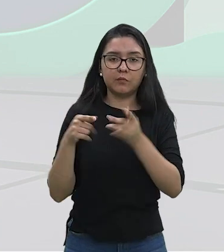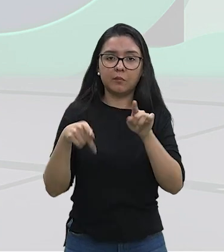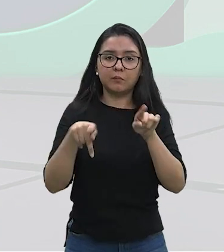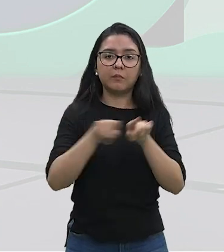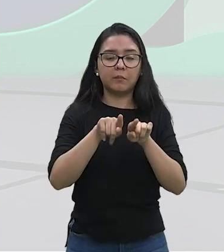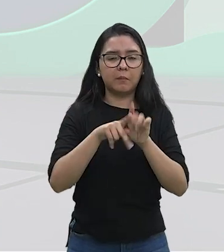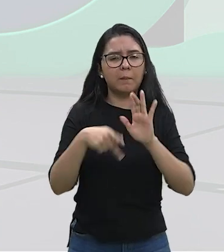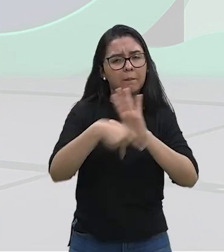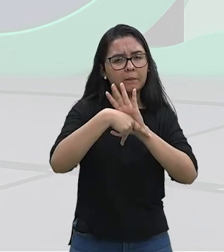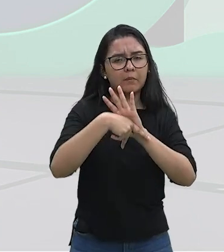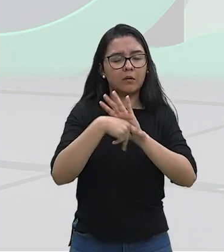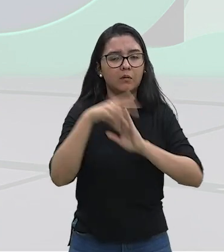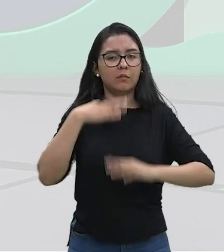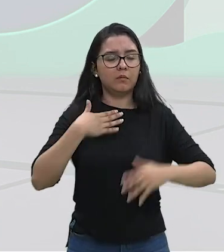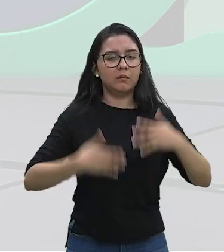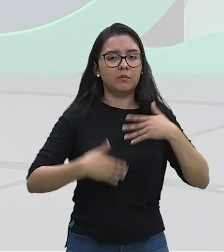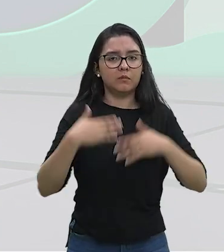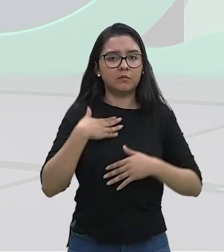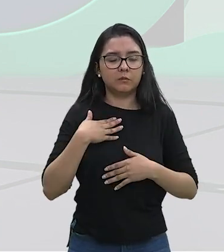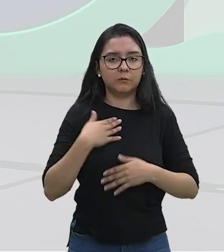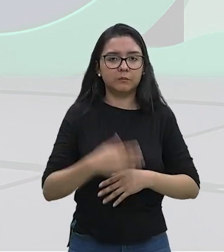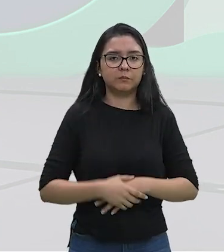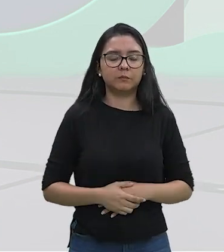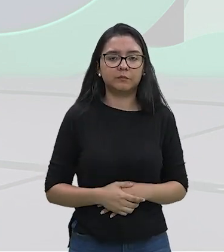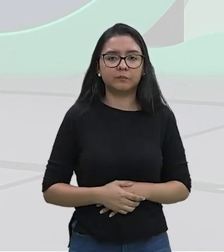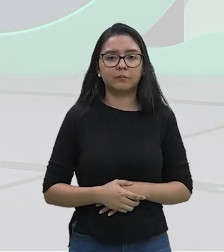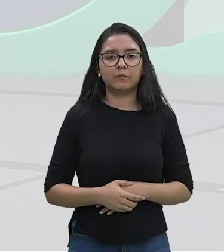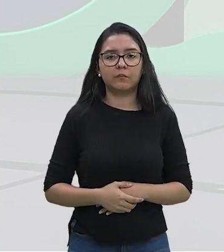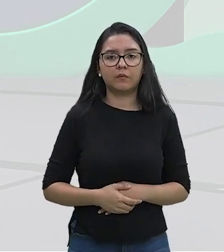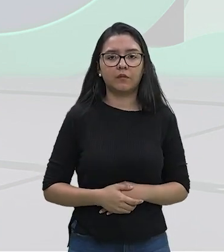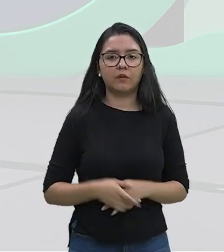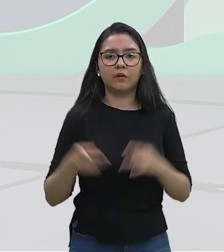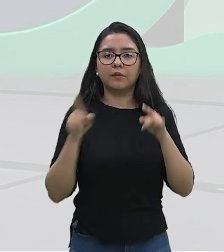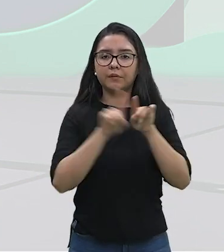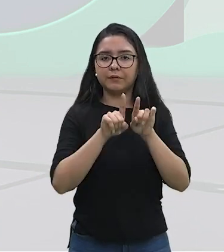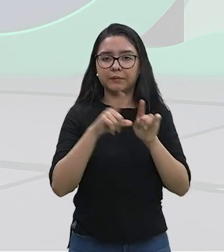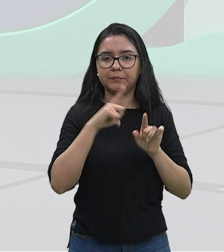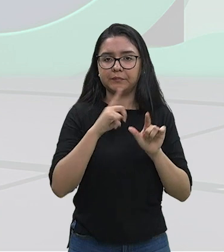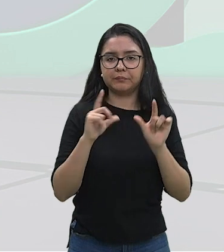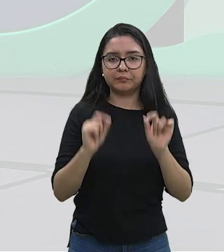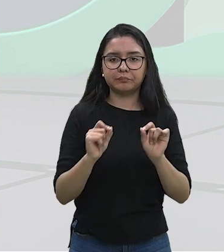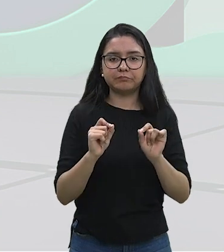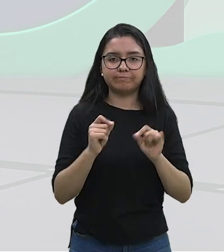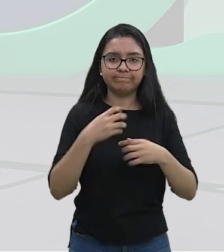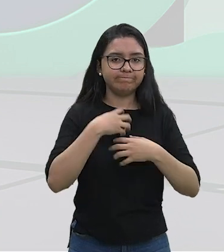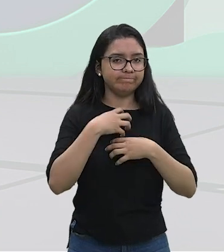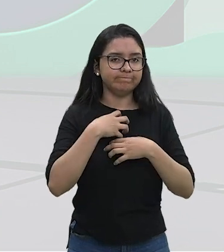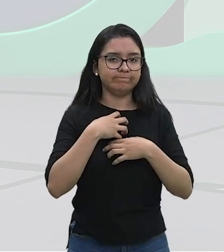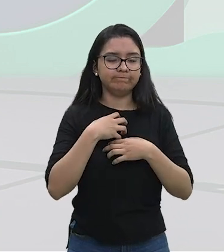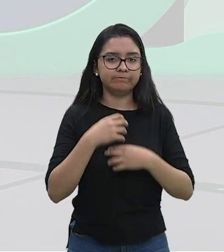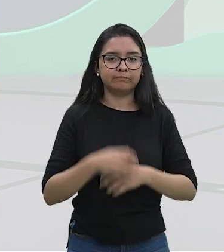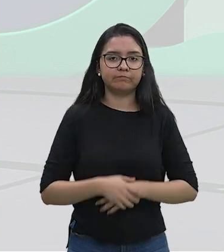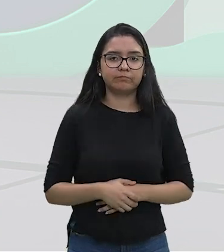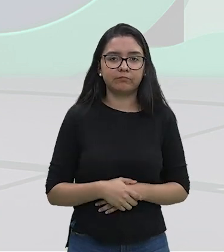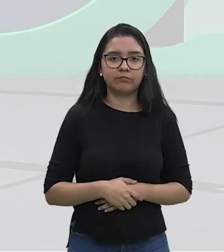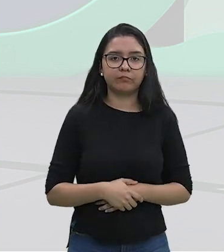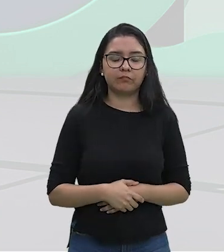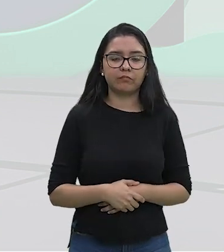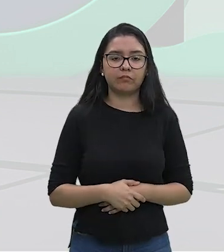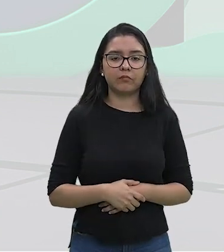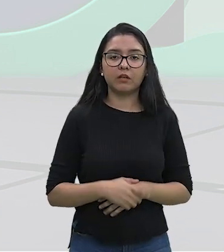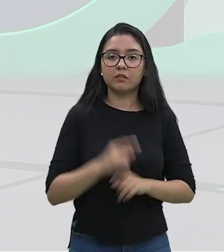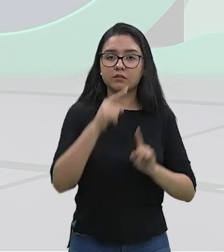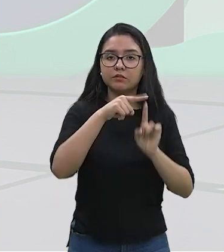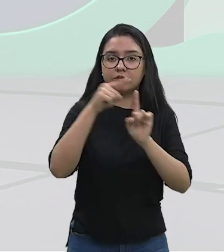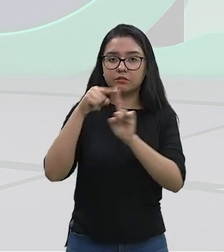vão produzir secreções no nosso organismo. E ele também vai ter ali uma grande sensibilidade. Bom, esse tecido